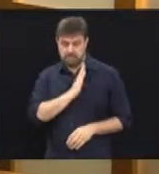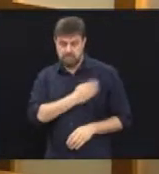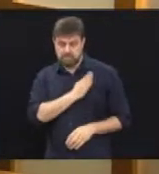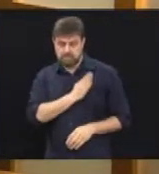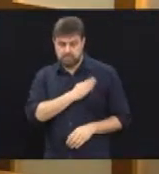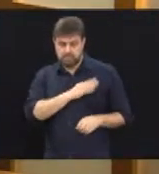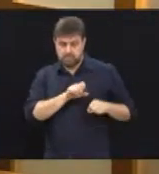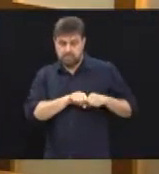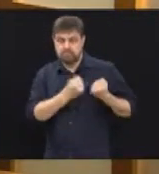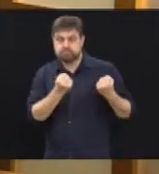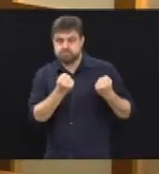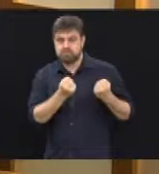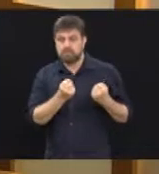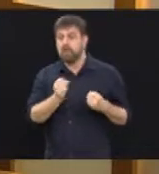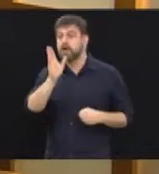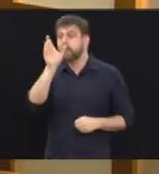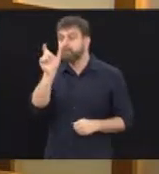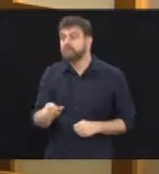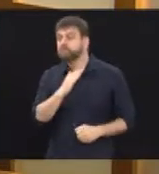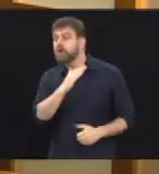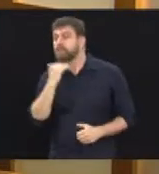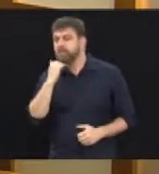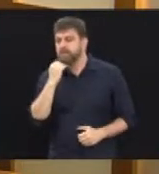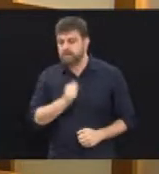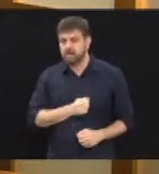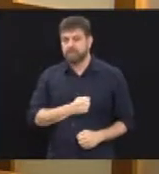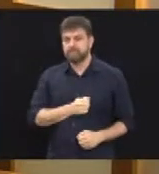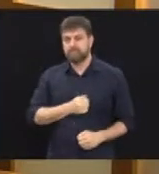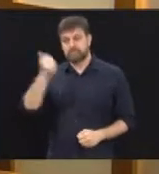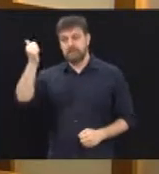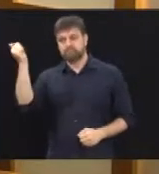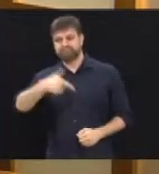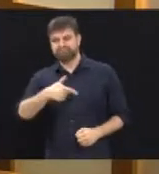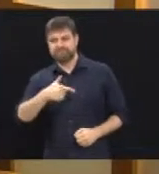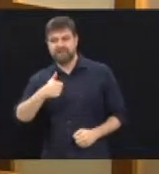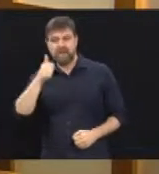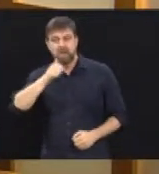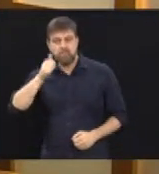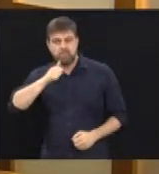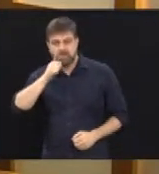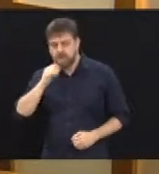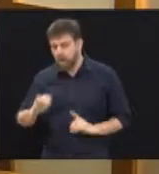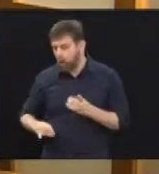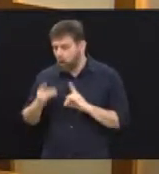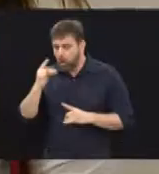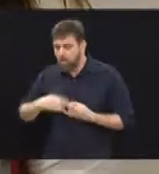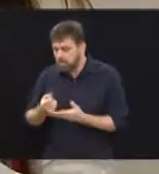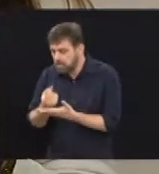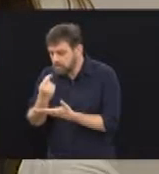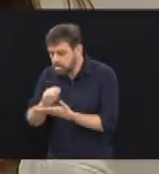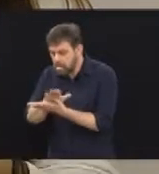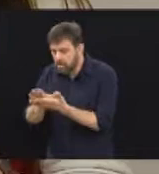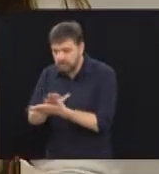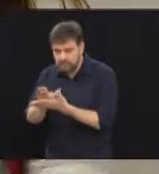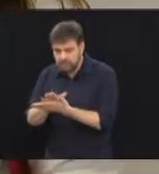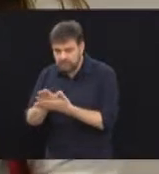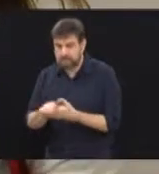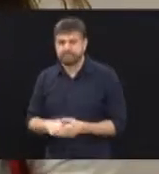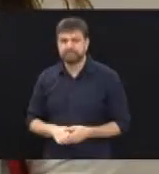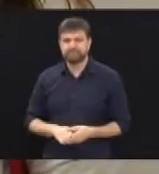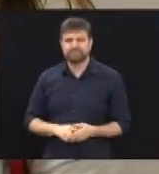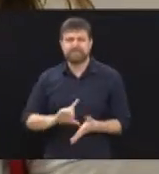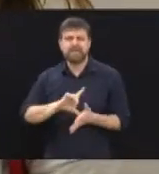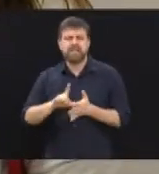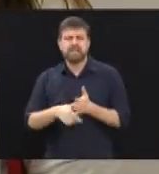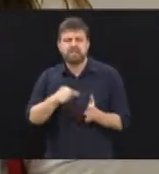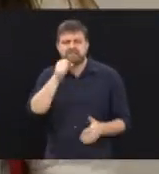do miocárdio, por exemplo, é maior em mulheres que não utilizam a terapia de reposição hormonal. E na terceira